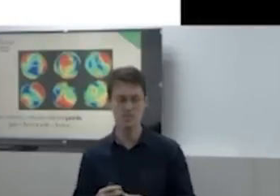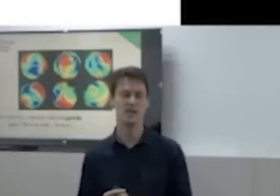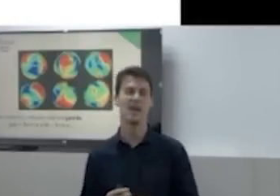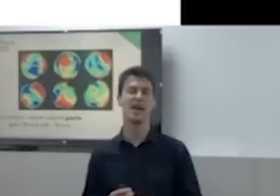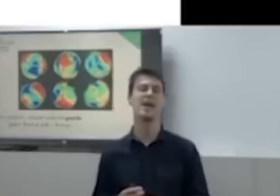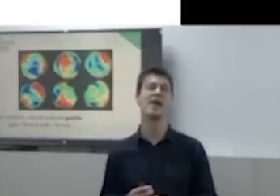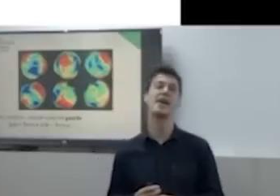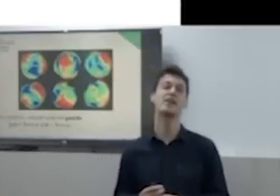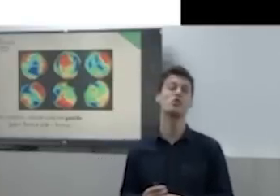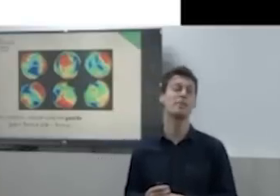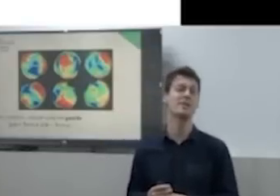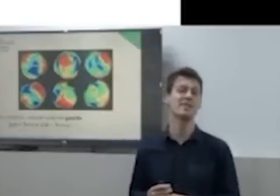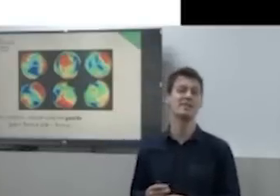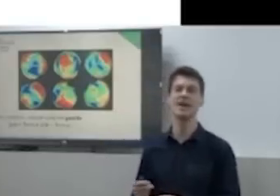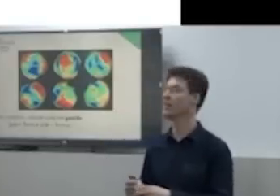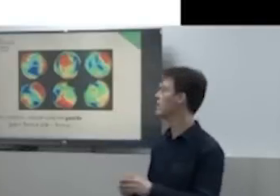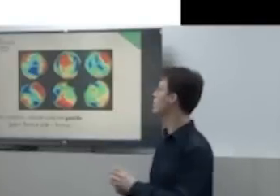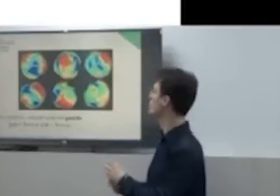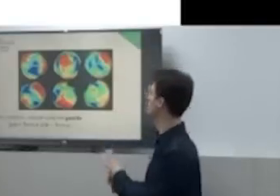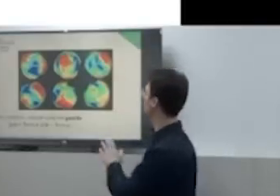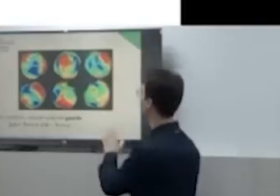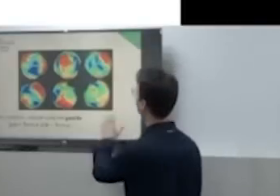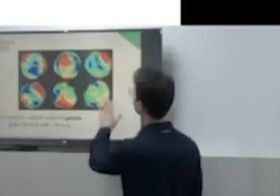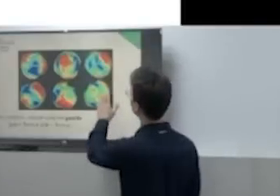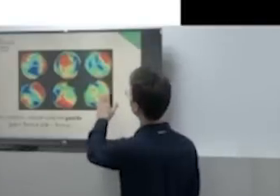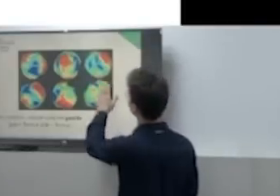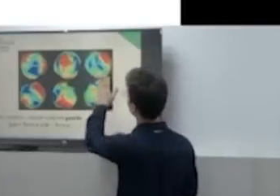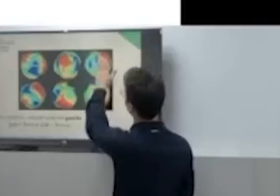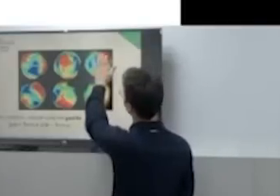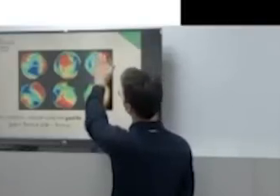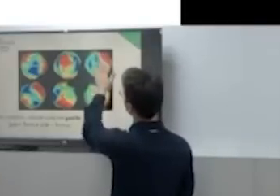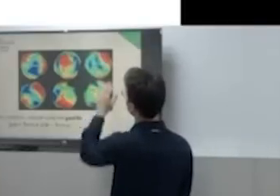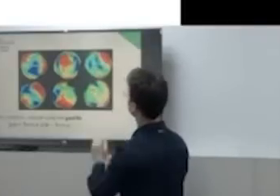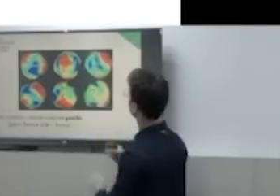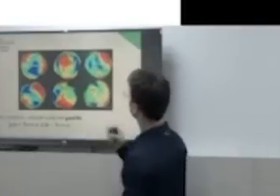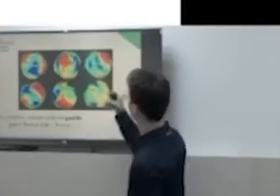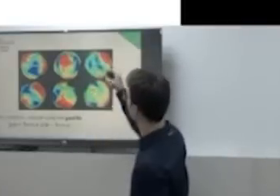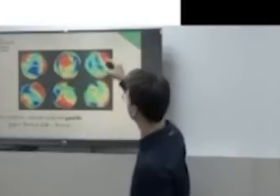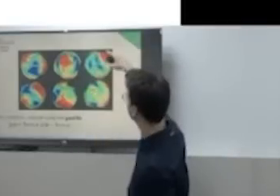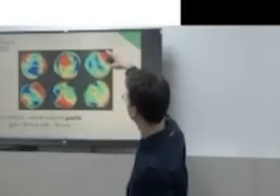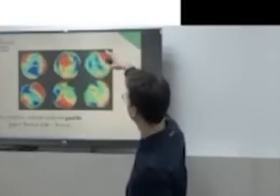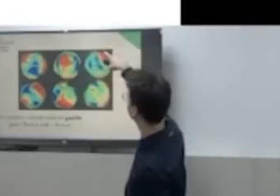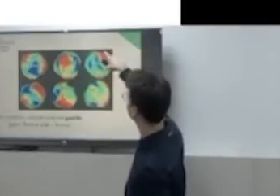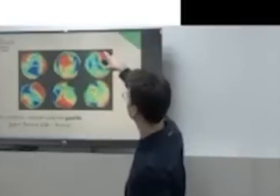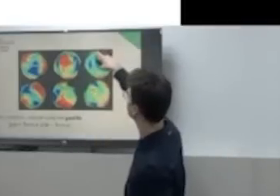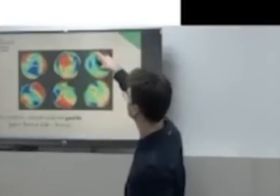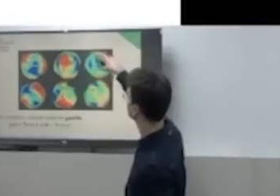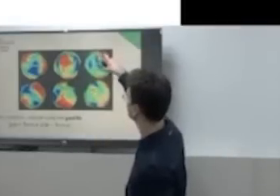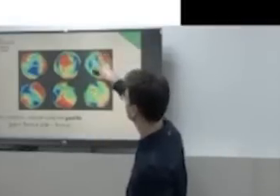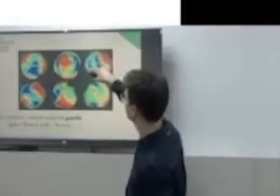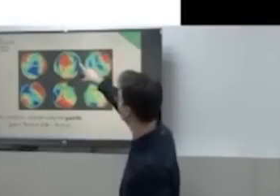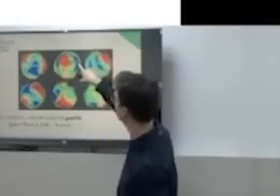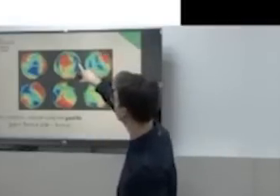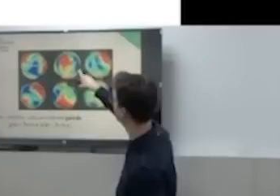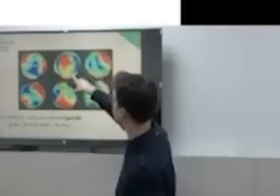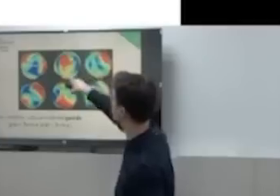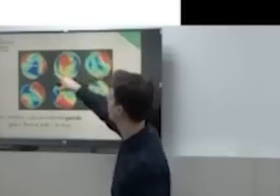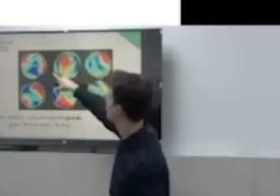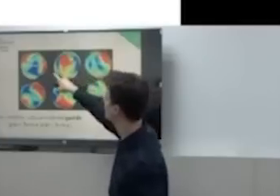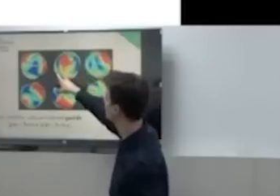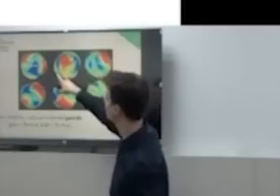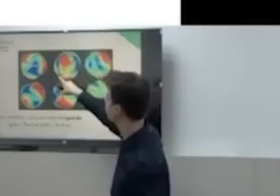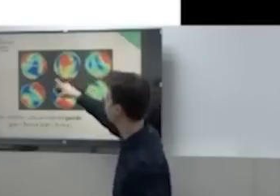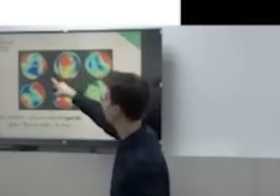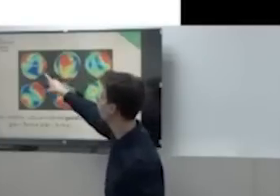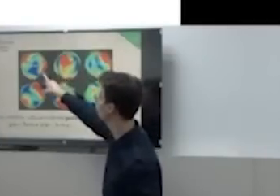estudos físicos do planeta Terra, e mostrando que tem partes do planeta que eles são achatados.